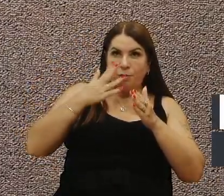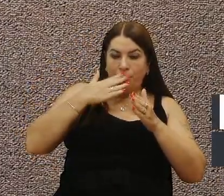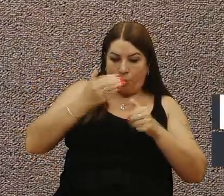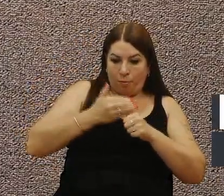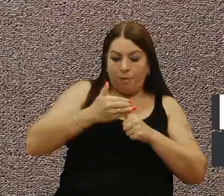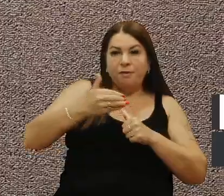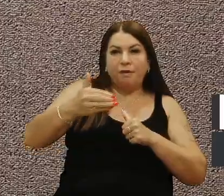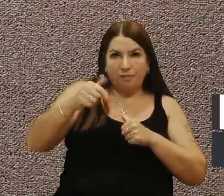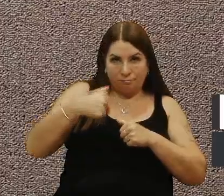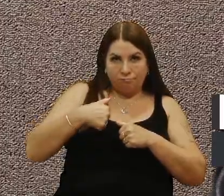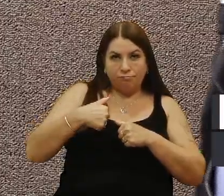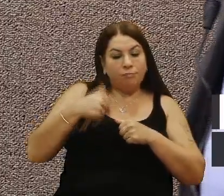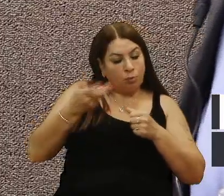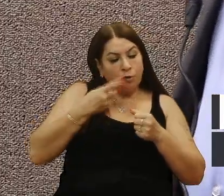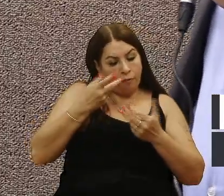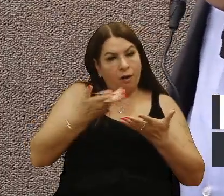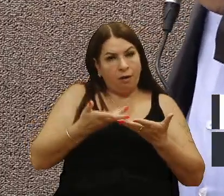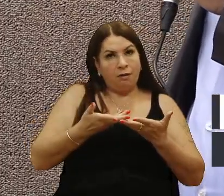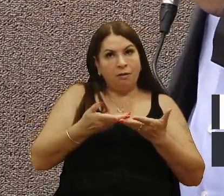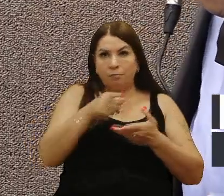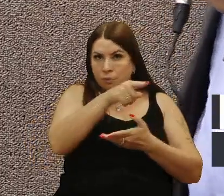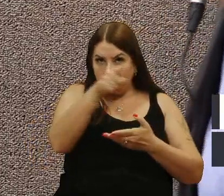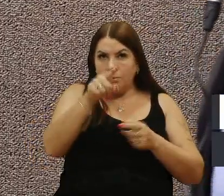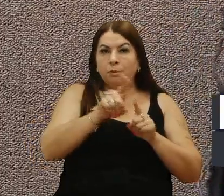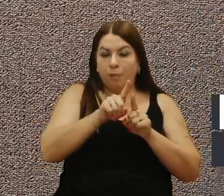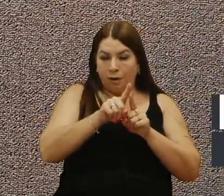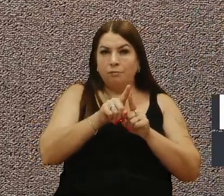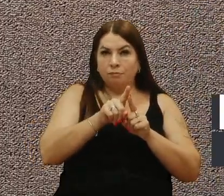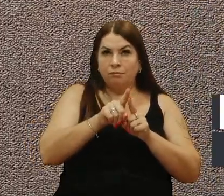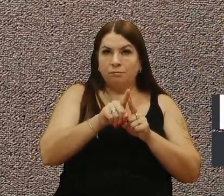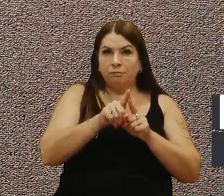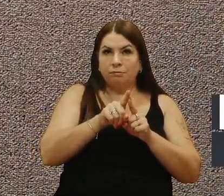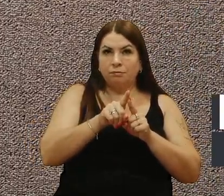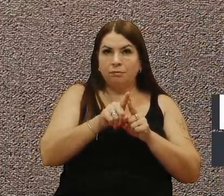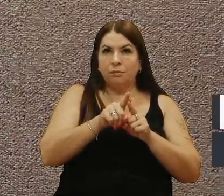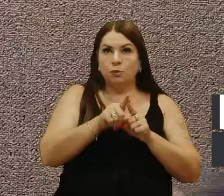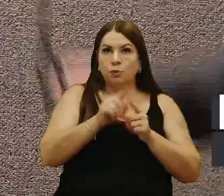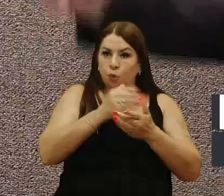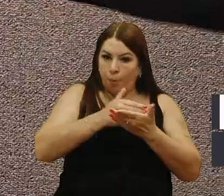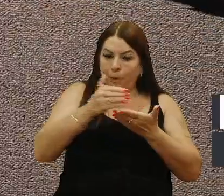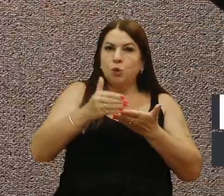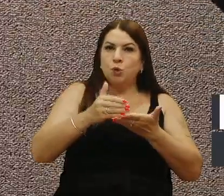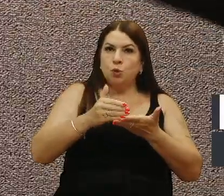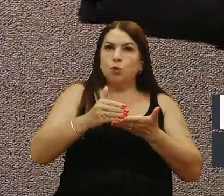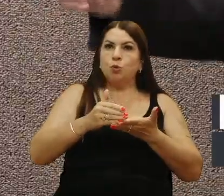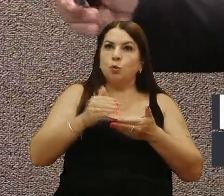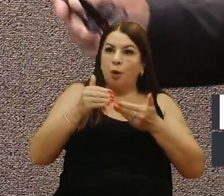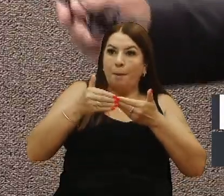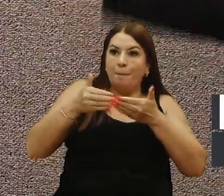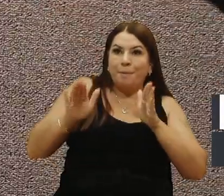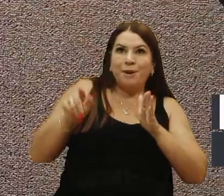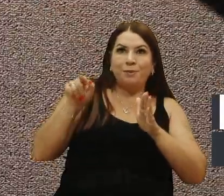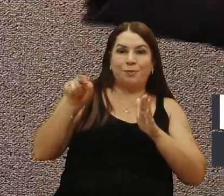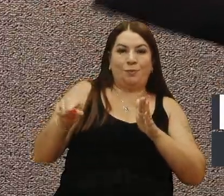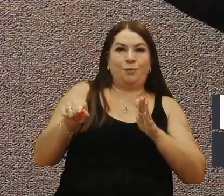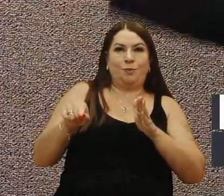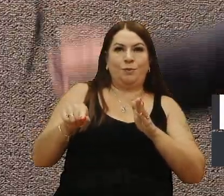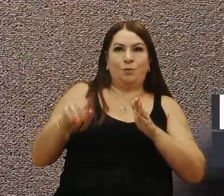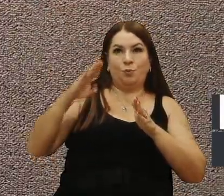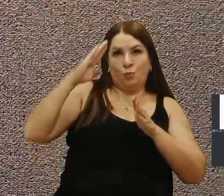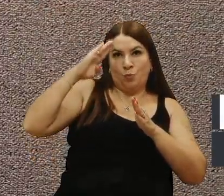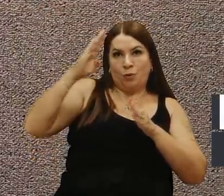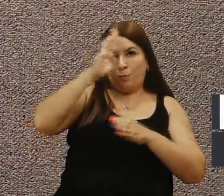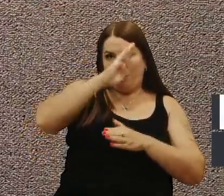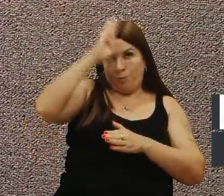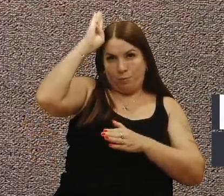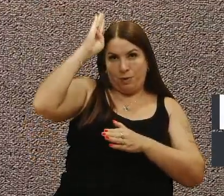mandato. E eu quero dizer para o senhor também. O senhor puxou à frente, só a abertura de um quartel de